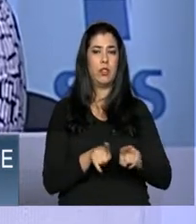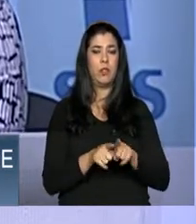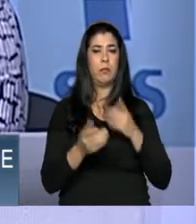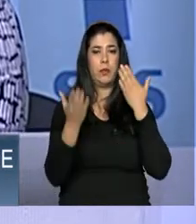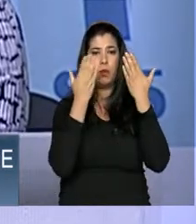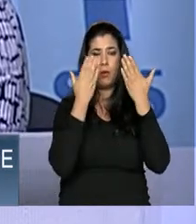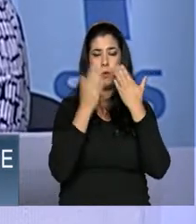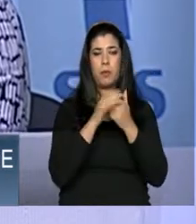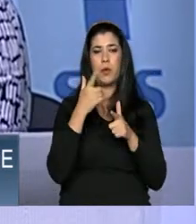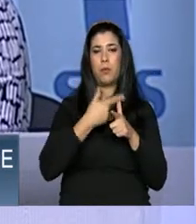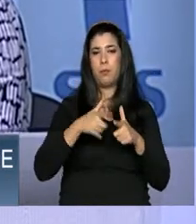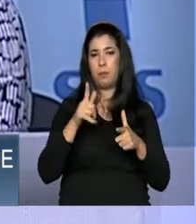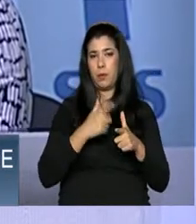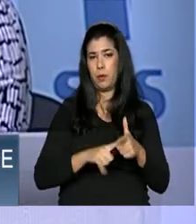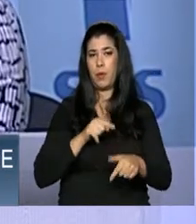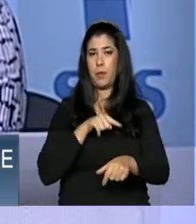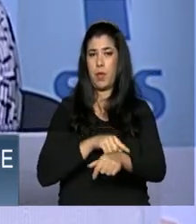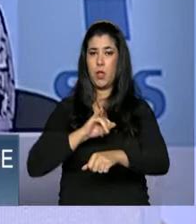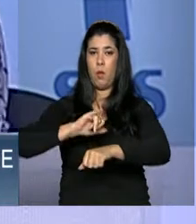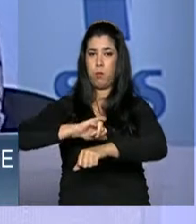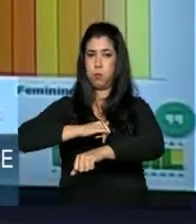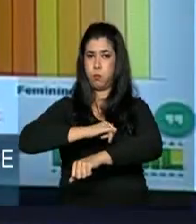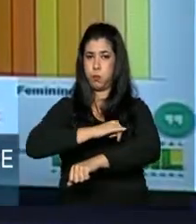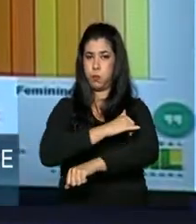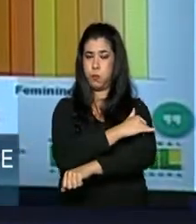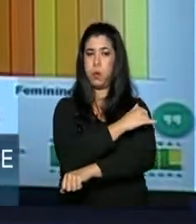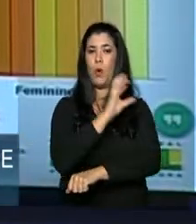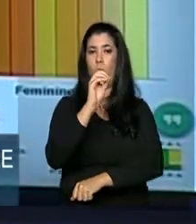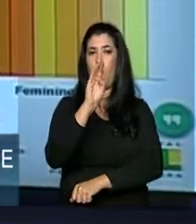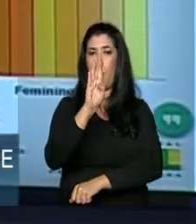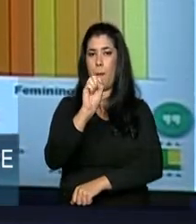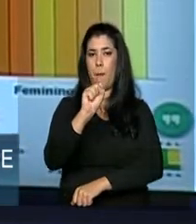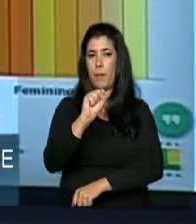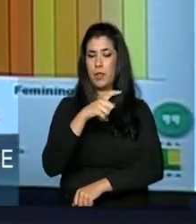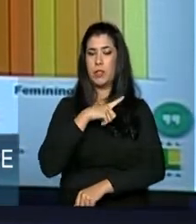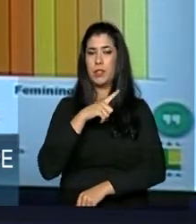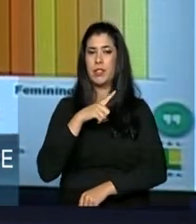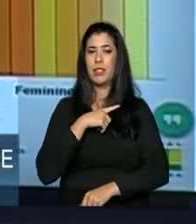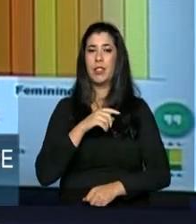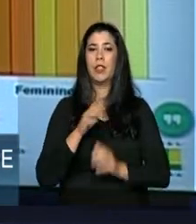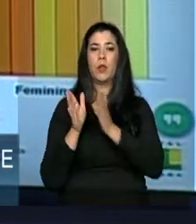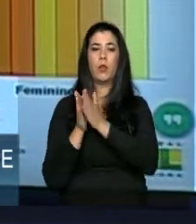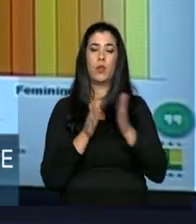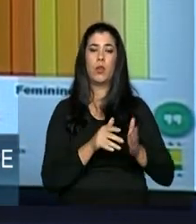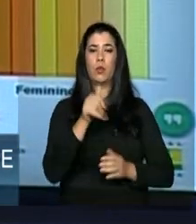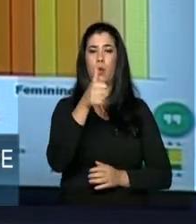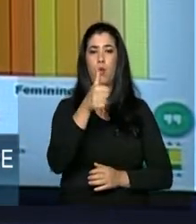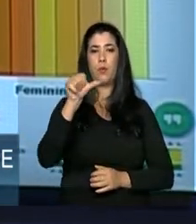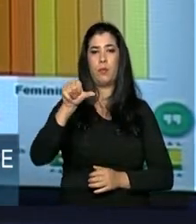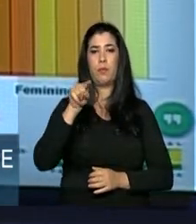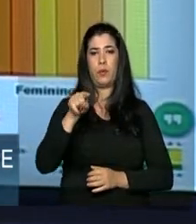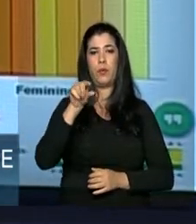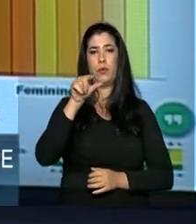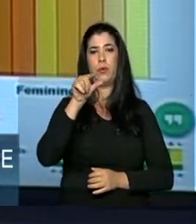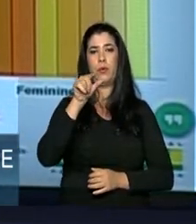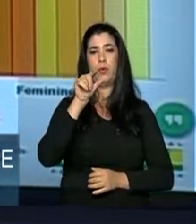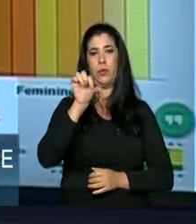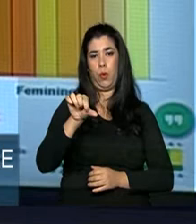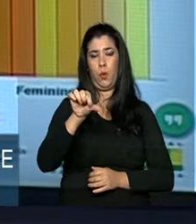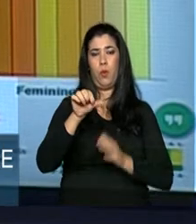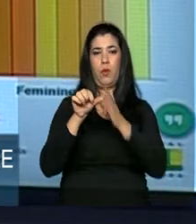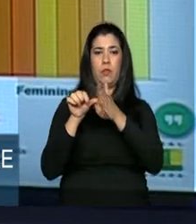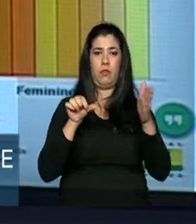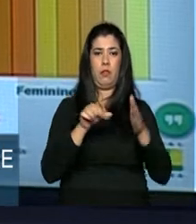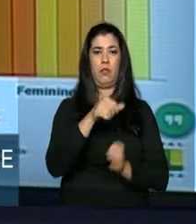à obesidade, nós temos um aumento no período de 11,9 para 17,9, mas